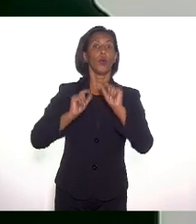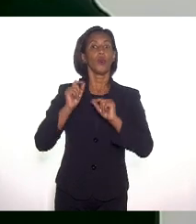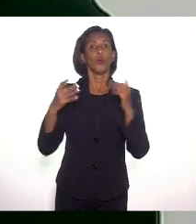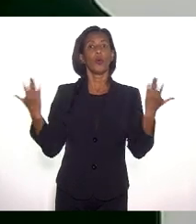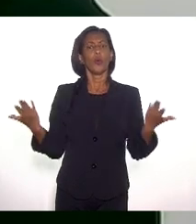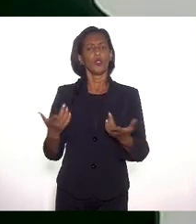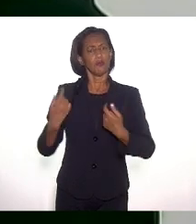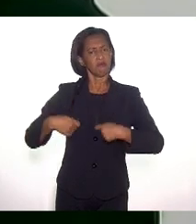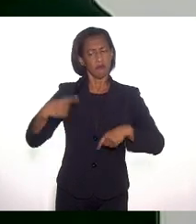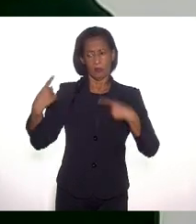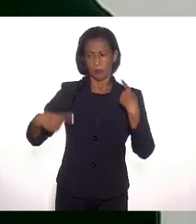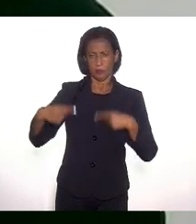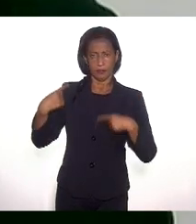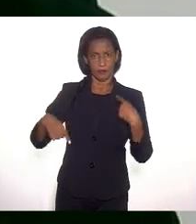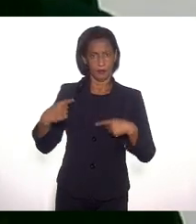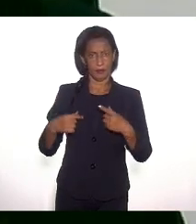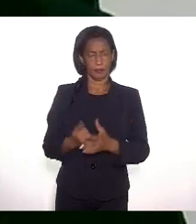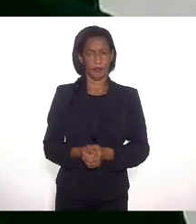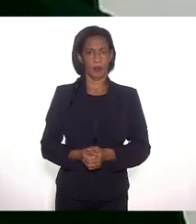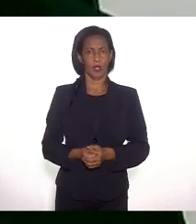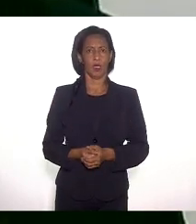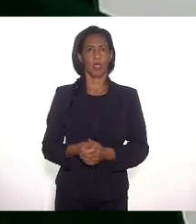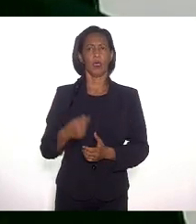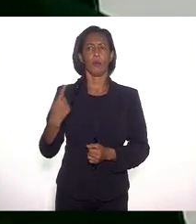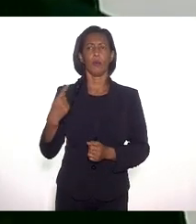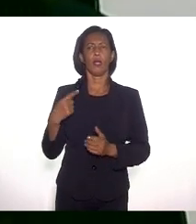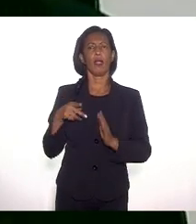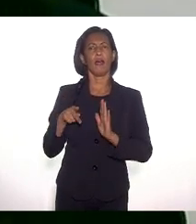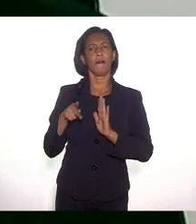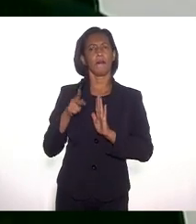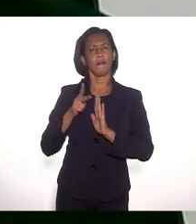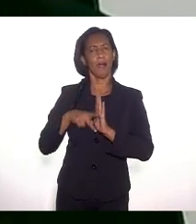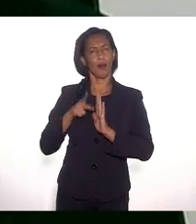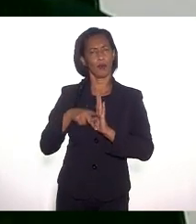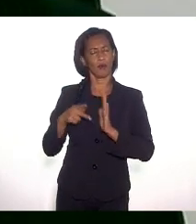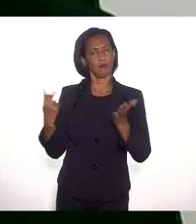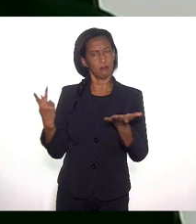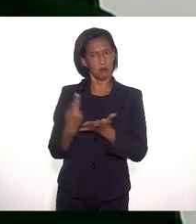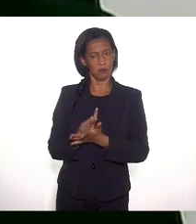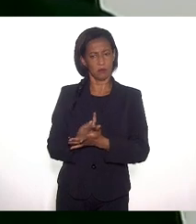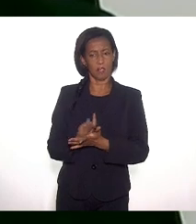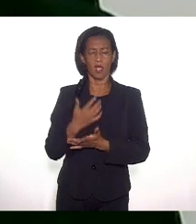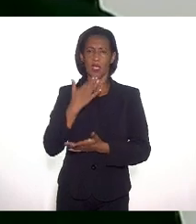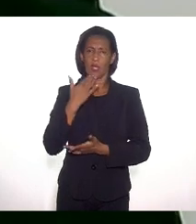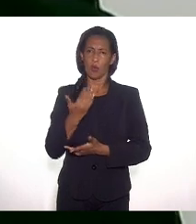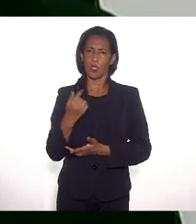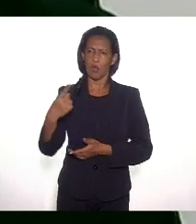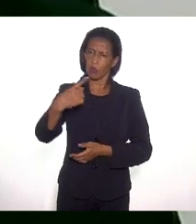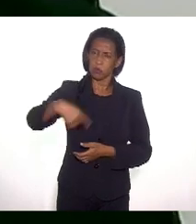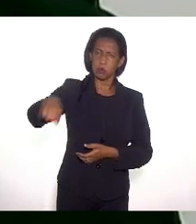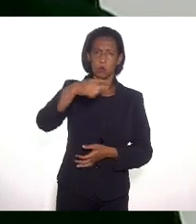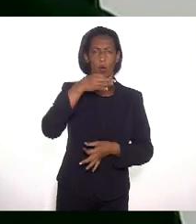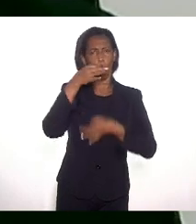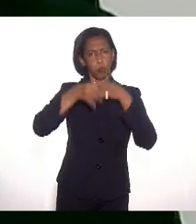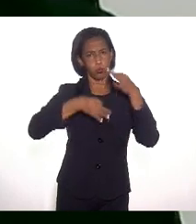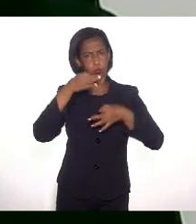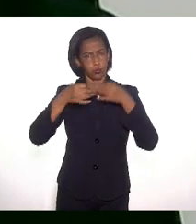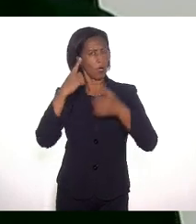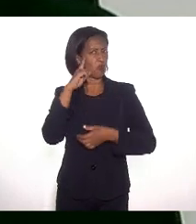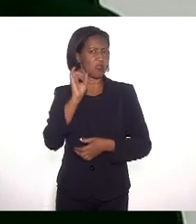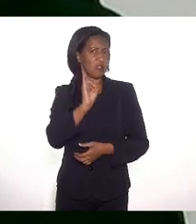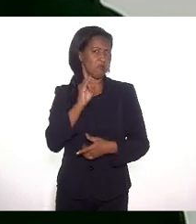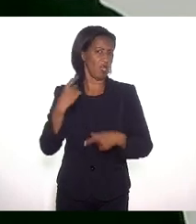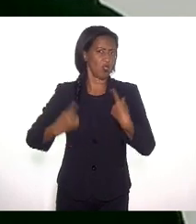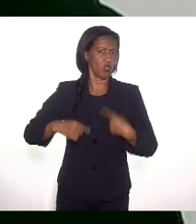aqui agora é o que ela deve entrar em pauta e eu queria um posicionamento do colegiado. Não sei se o deputado Luiz Paulo quer discutir a